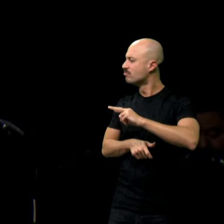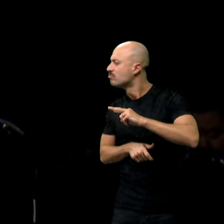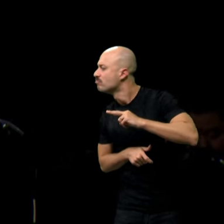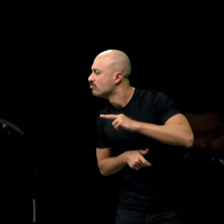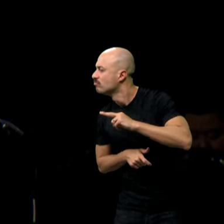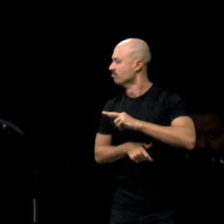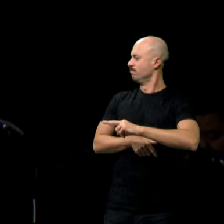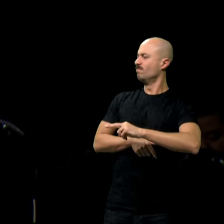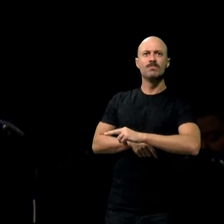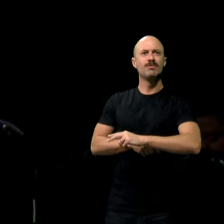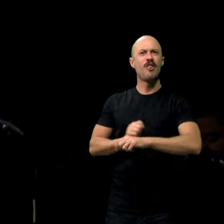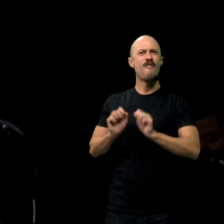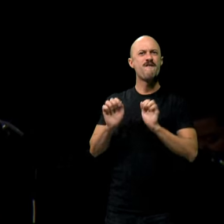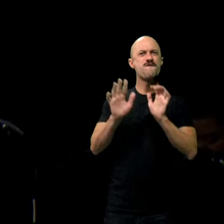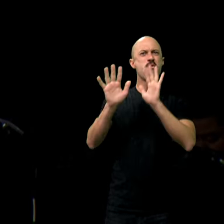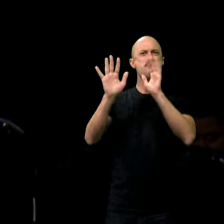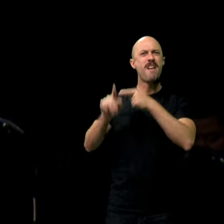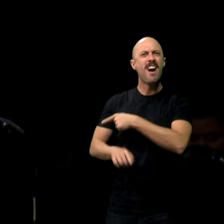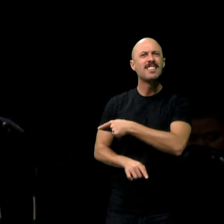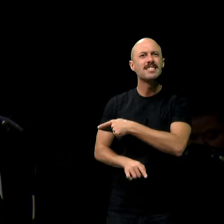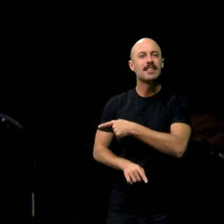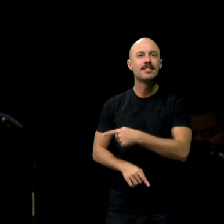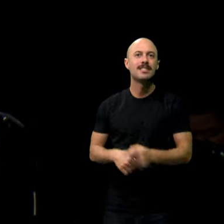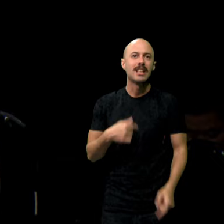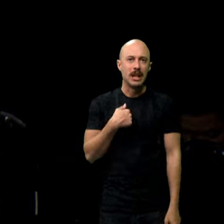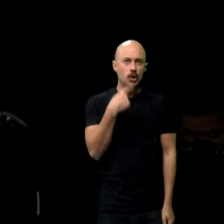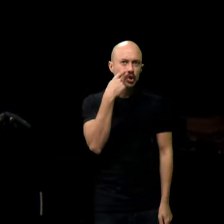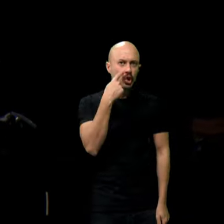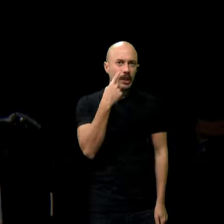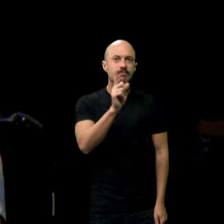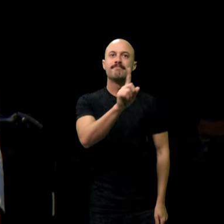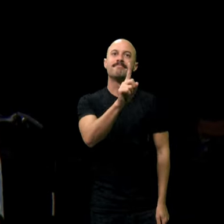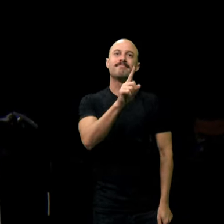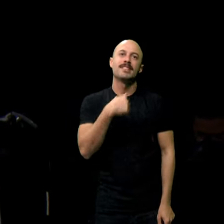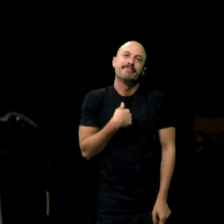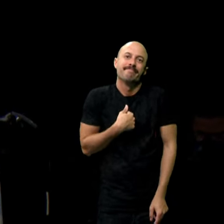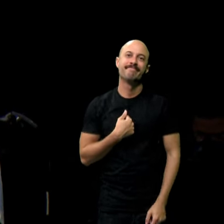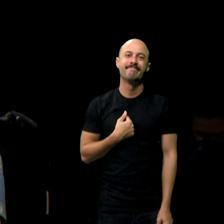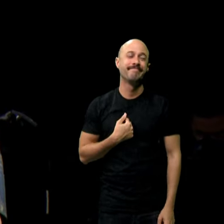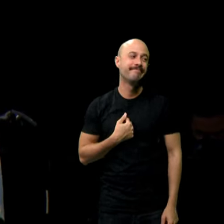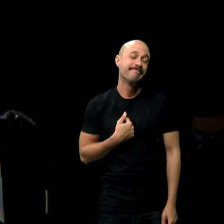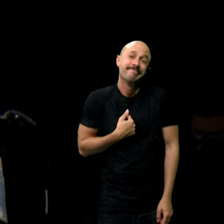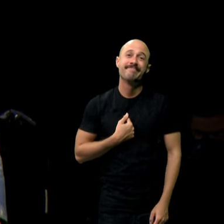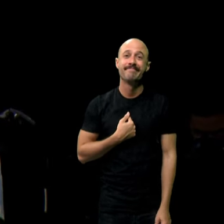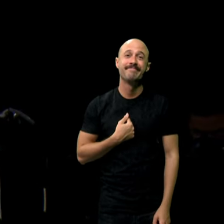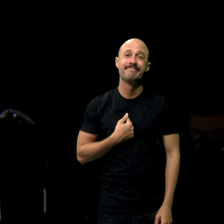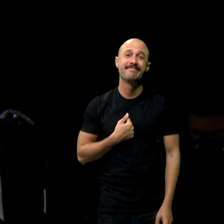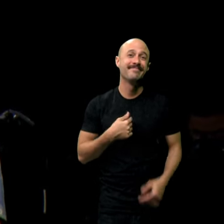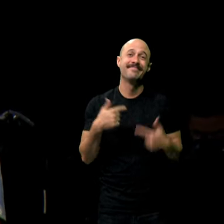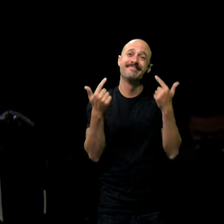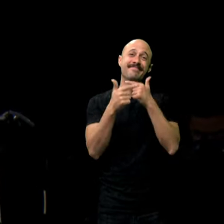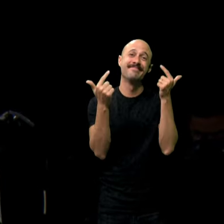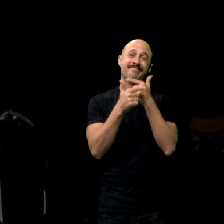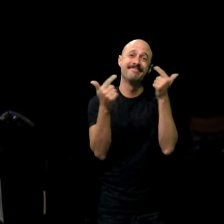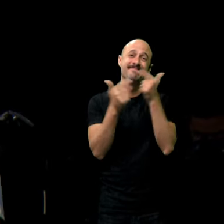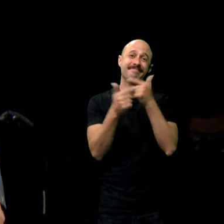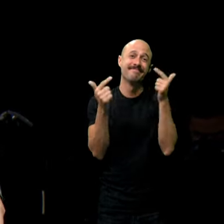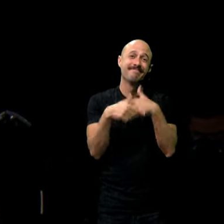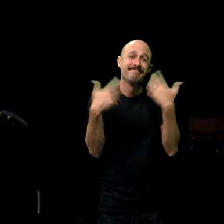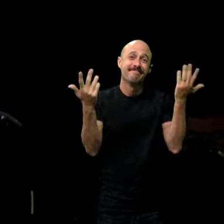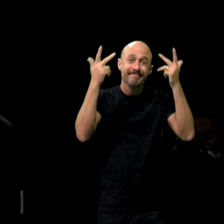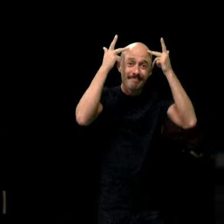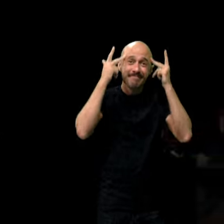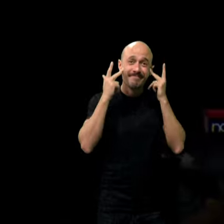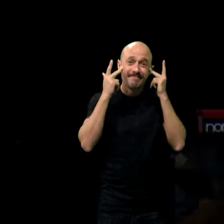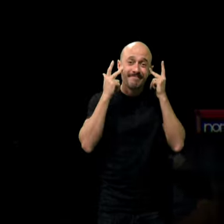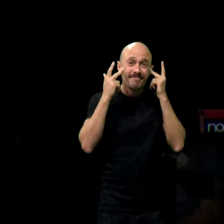isso, eu ficava rindo. Porque quando me diziam que eu estava cheiroso de fumaça, eu ria porque dizia, ah, hoje eu comi.